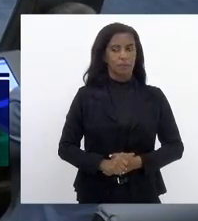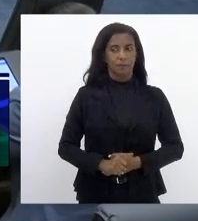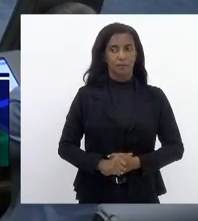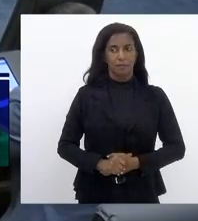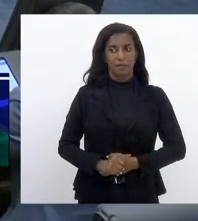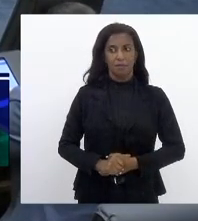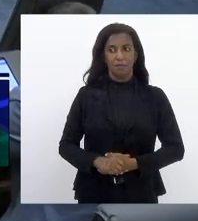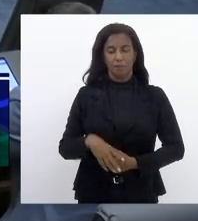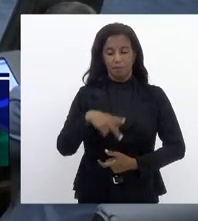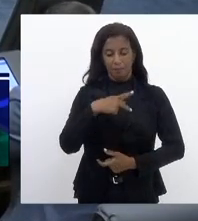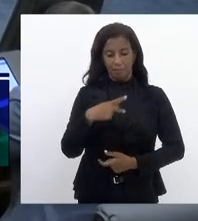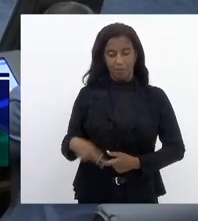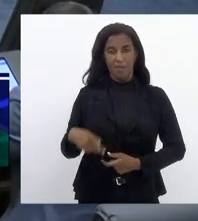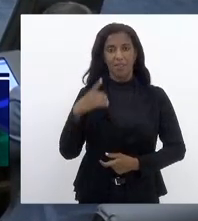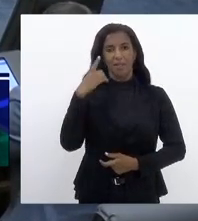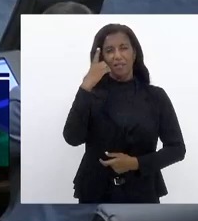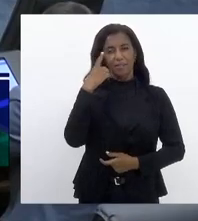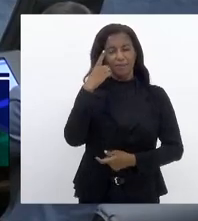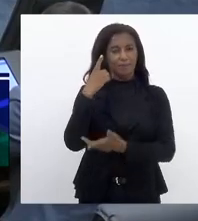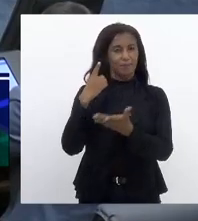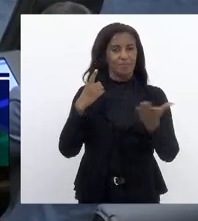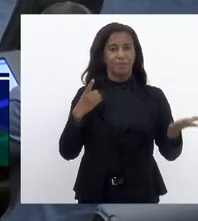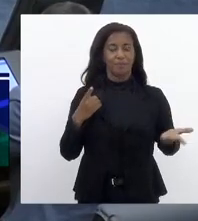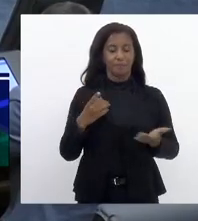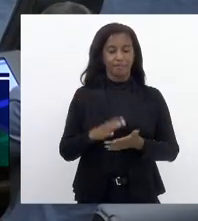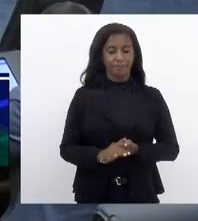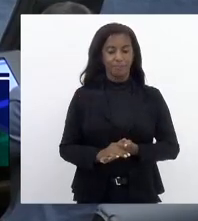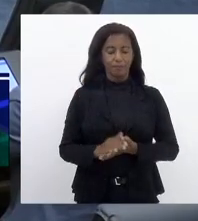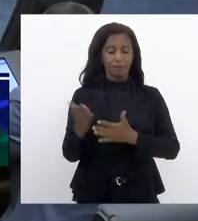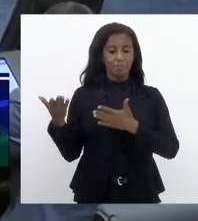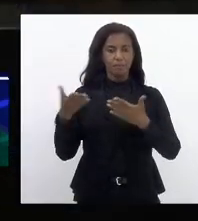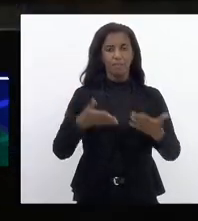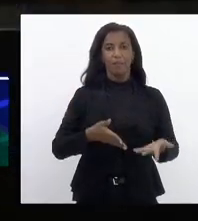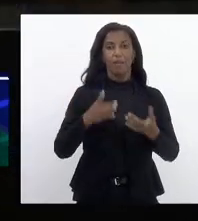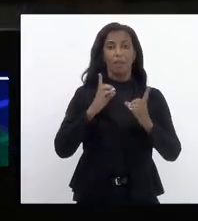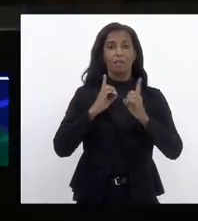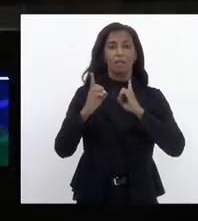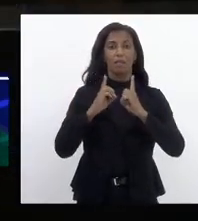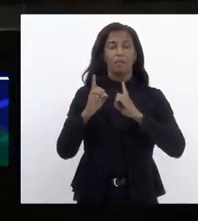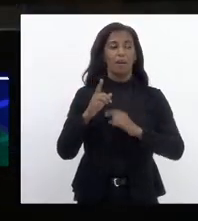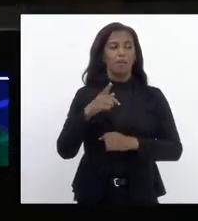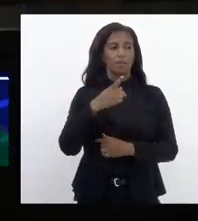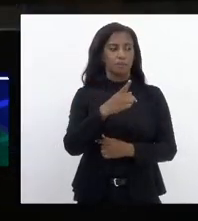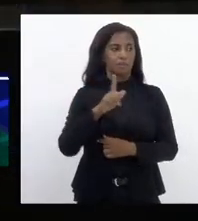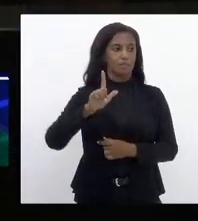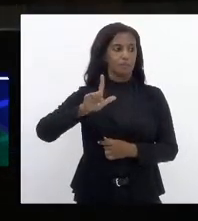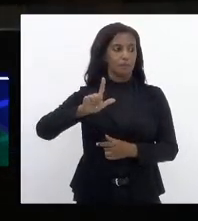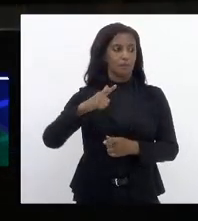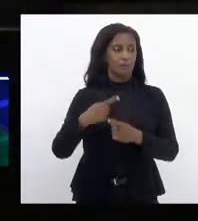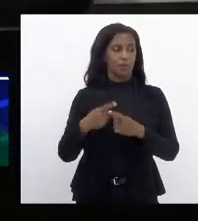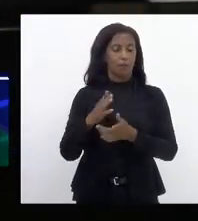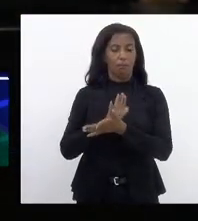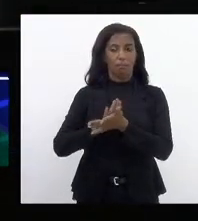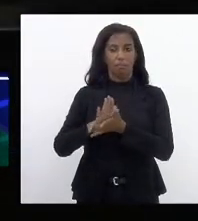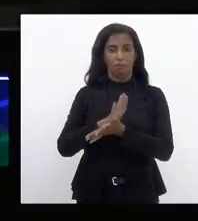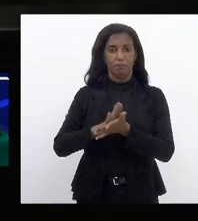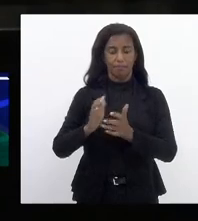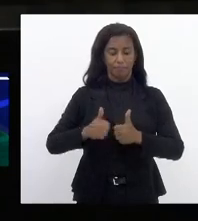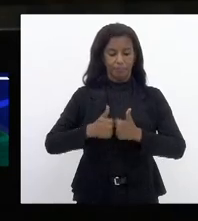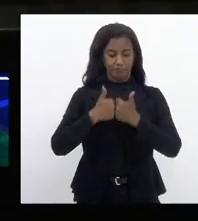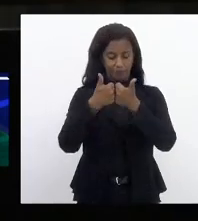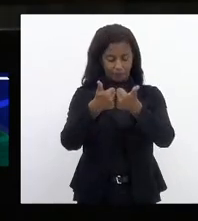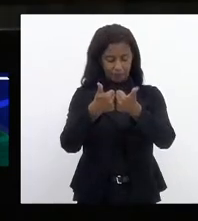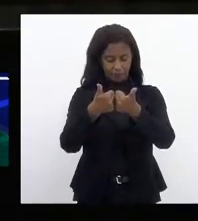Presidente, demais deputados, vim aqui fazer um debate sobre esse projeto, porque nada melhor